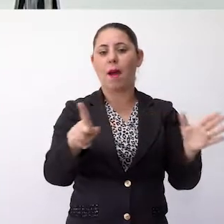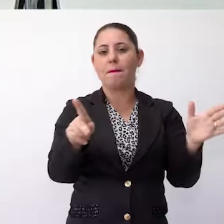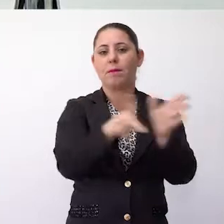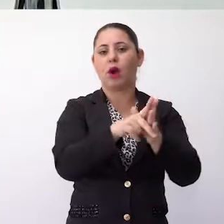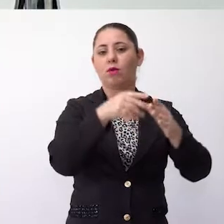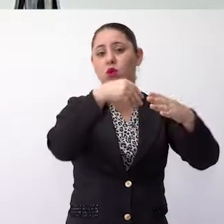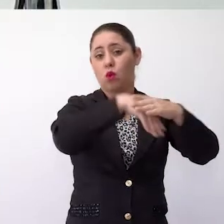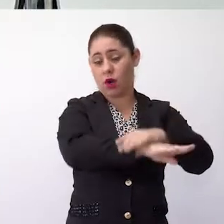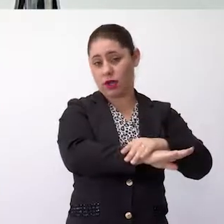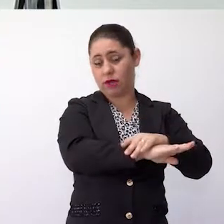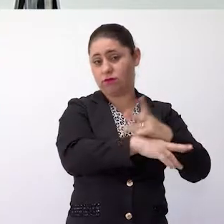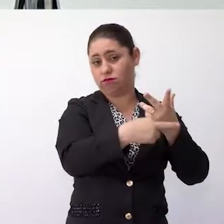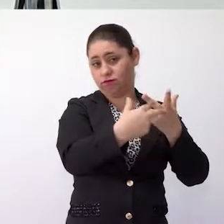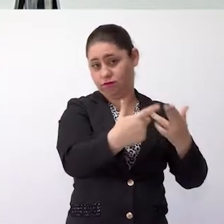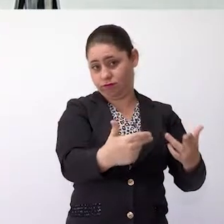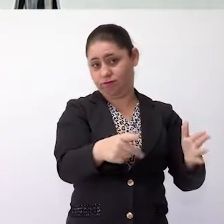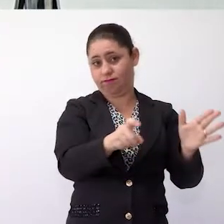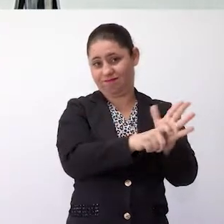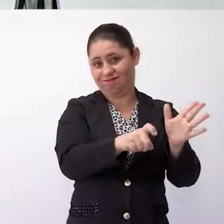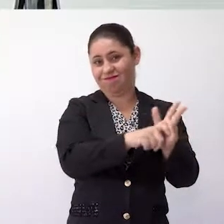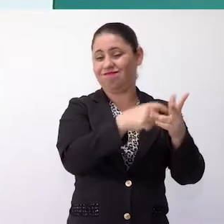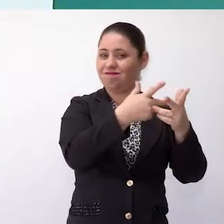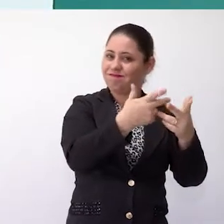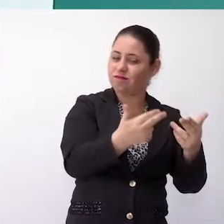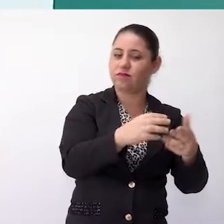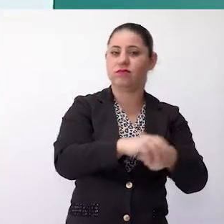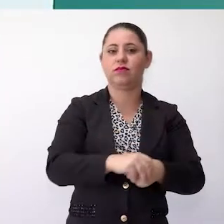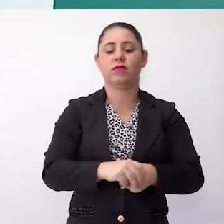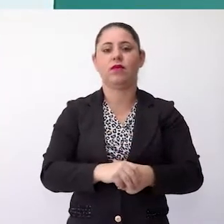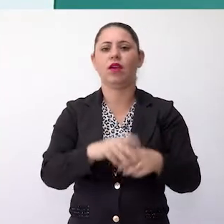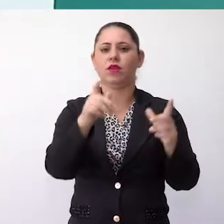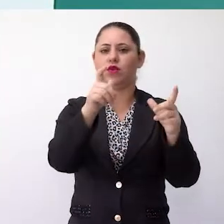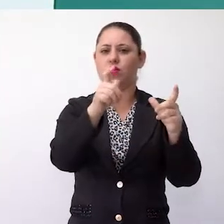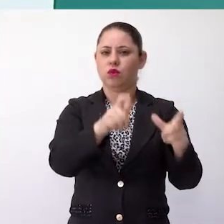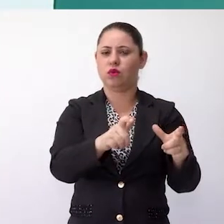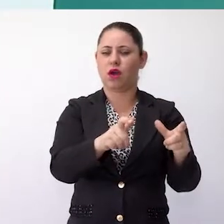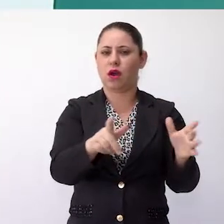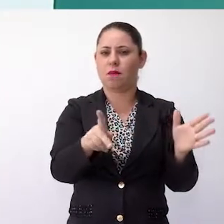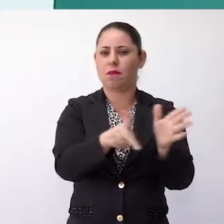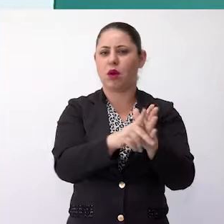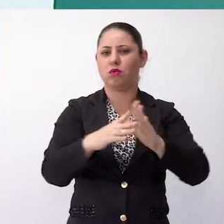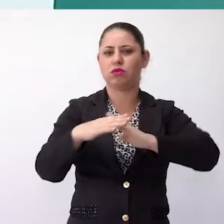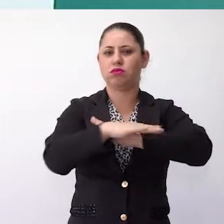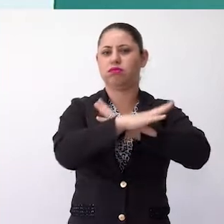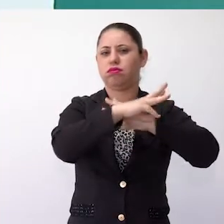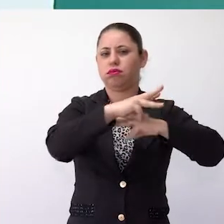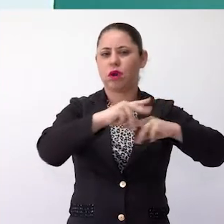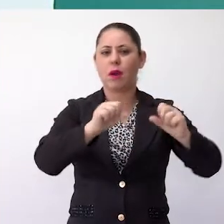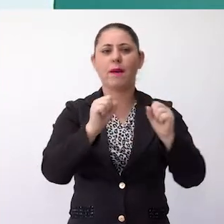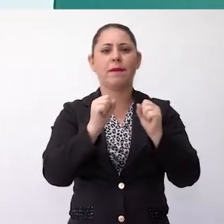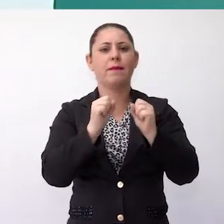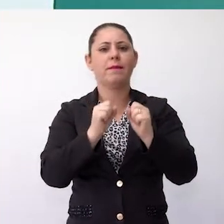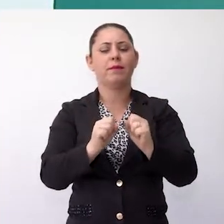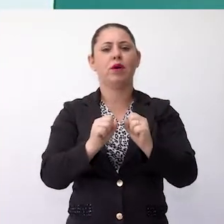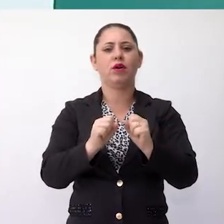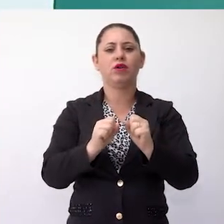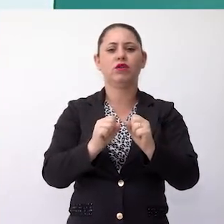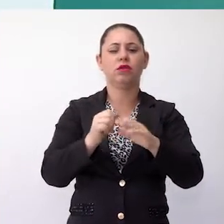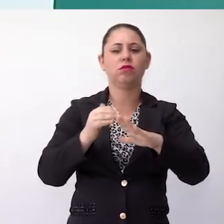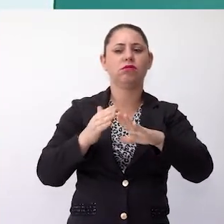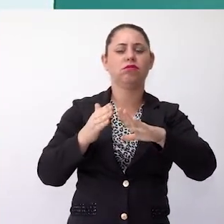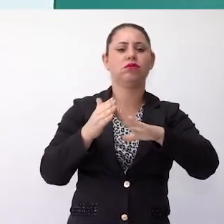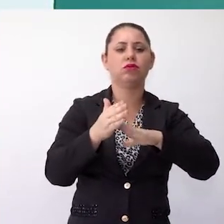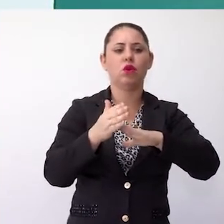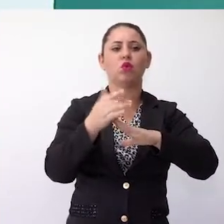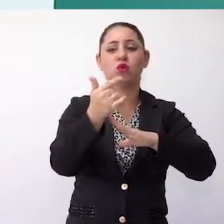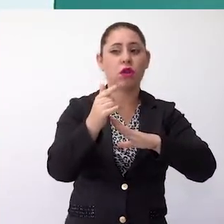de pontos em pontos, né? E aí nessas ditas cabriteiras, eles podem... vai mais à frente, não tem